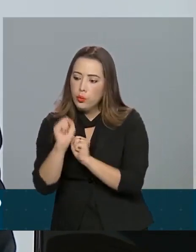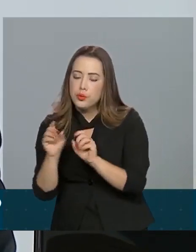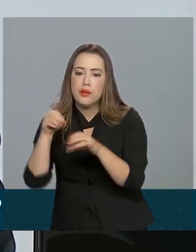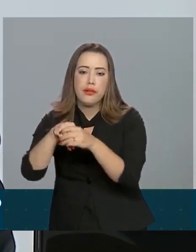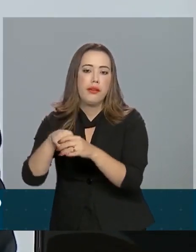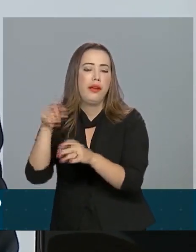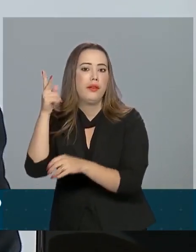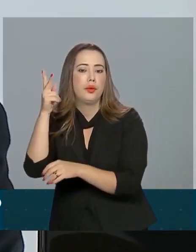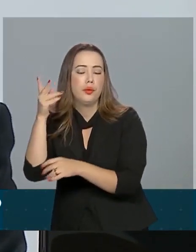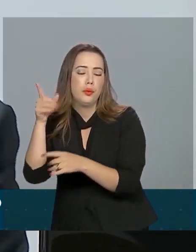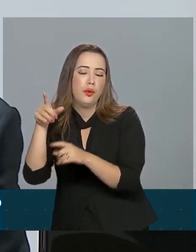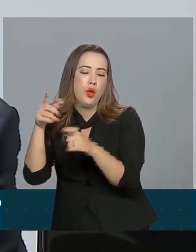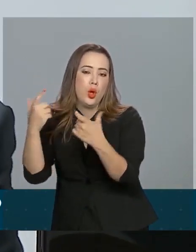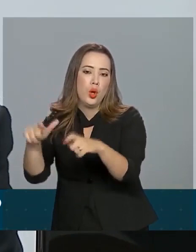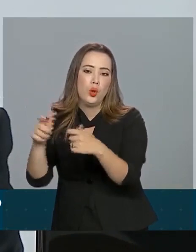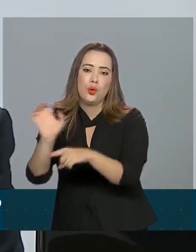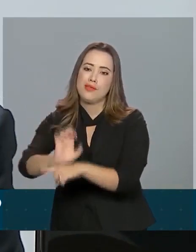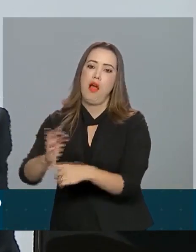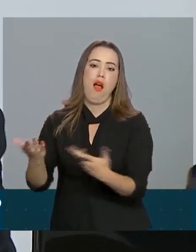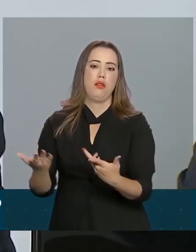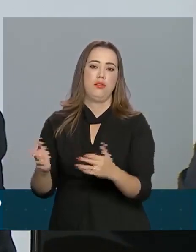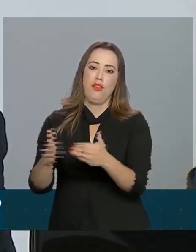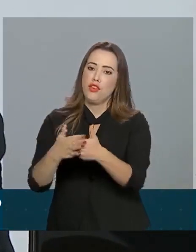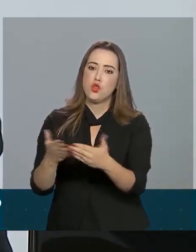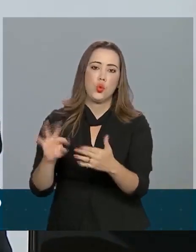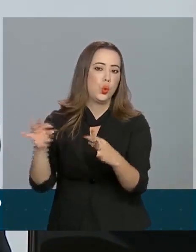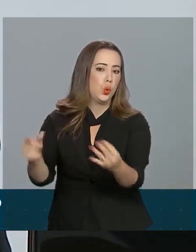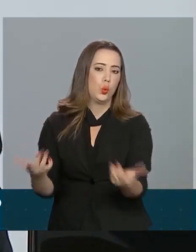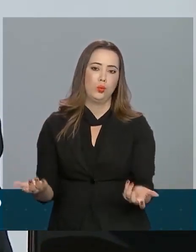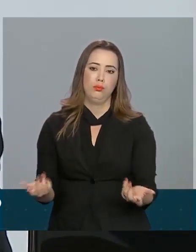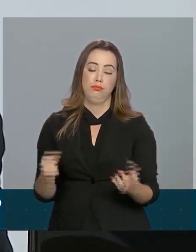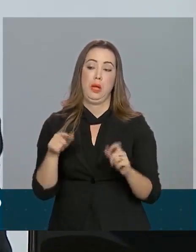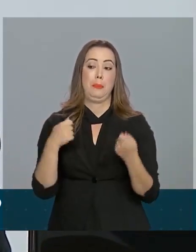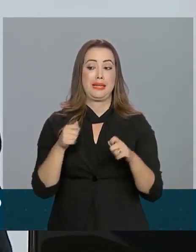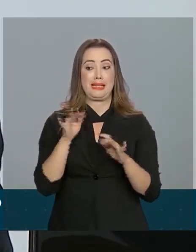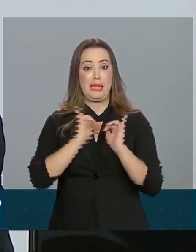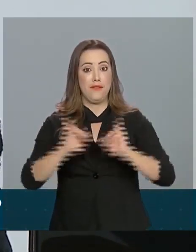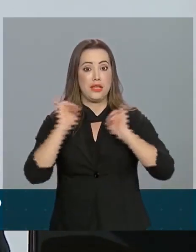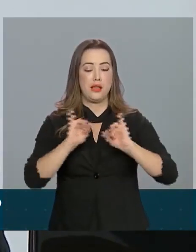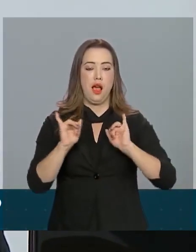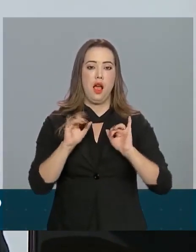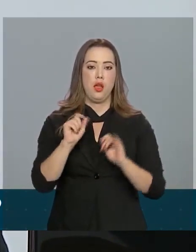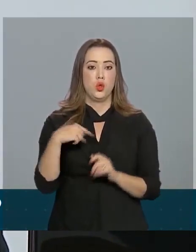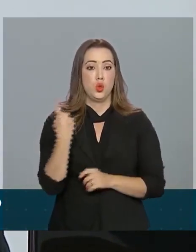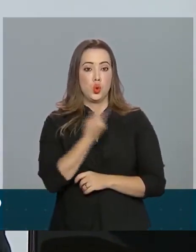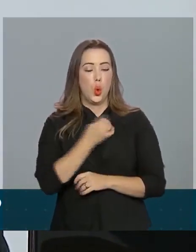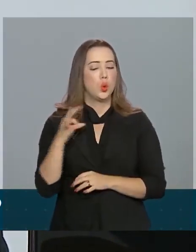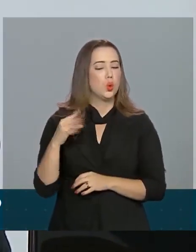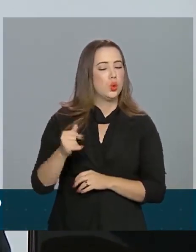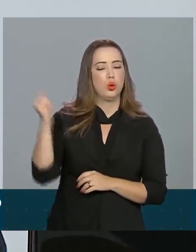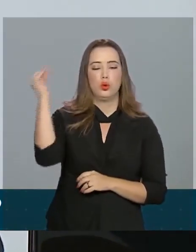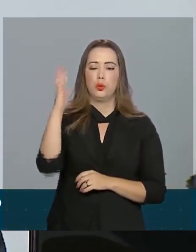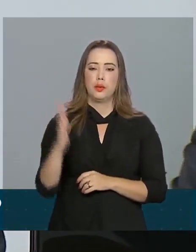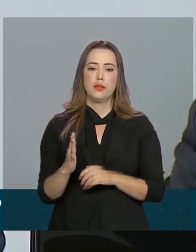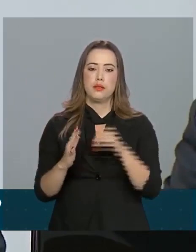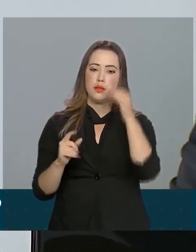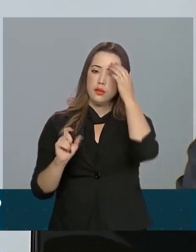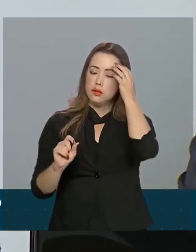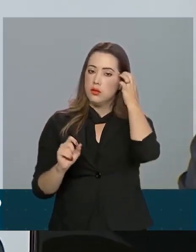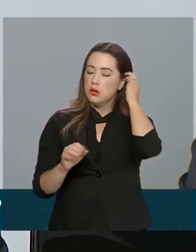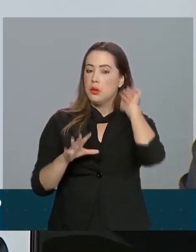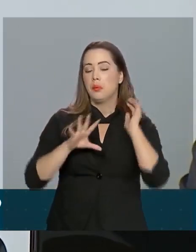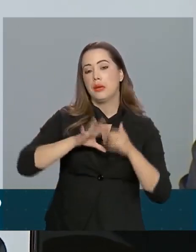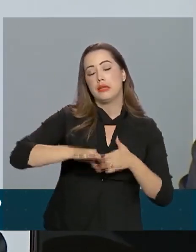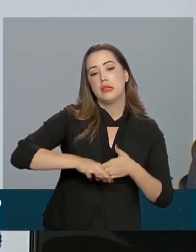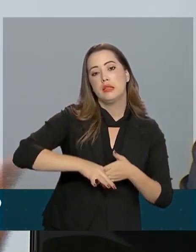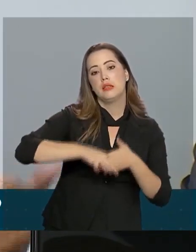momento precoce, estamos numa sustentação nacional, dizer que somos todo o Brasil, para que o comando das